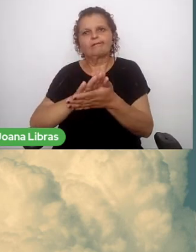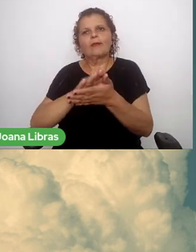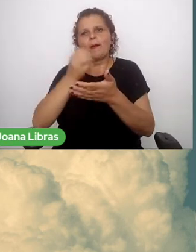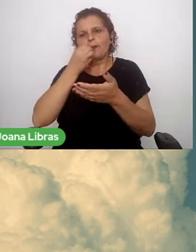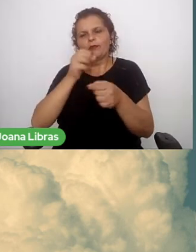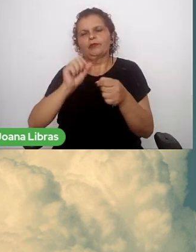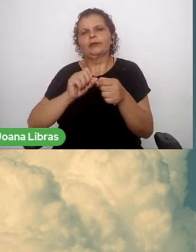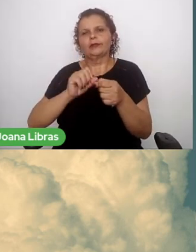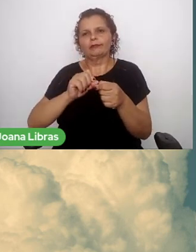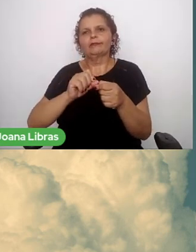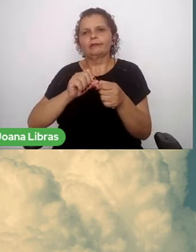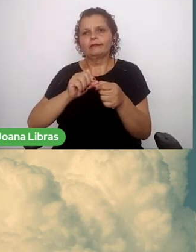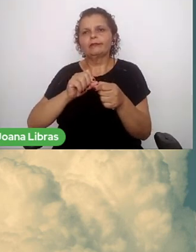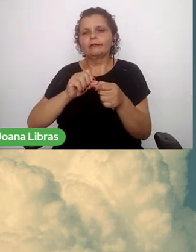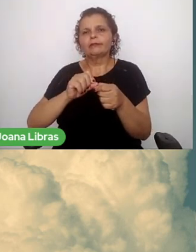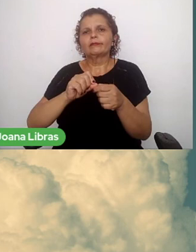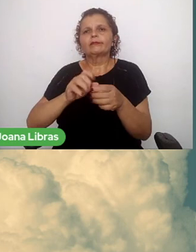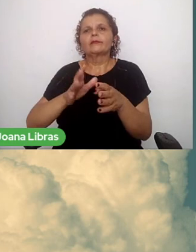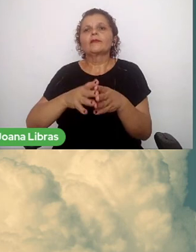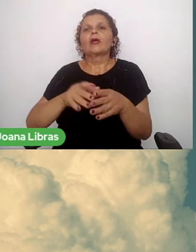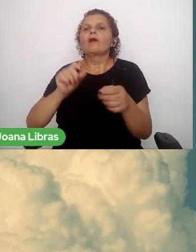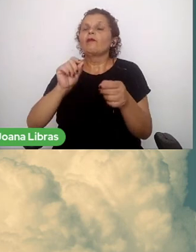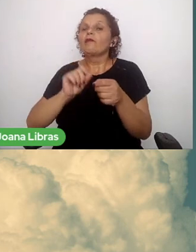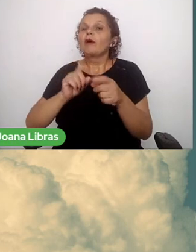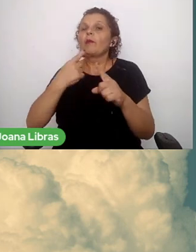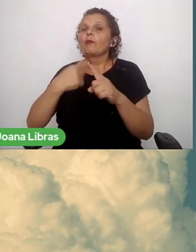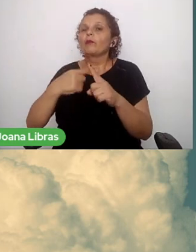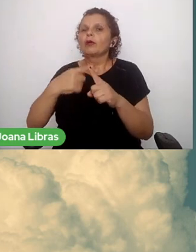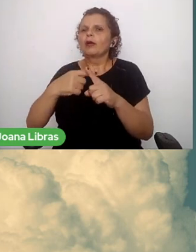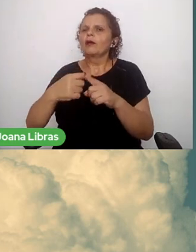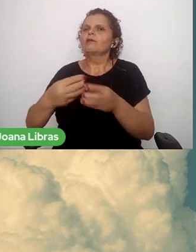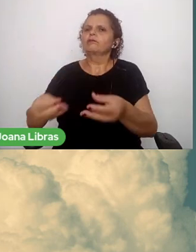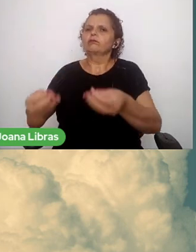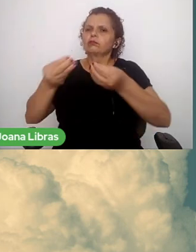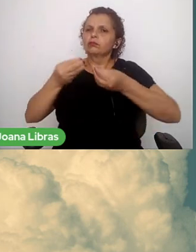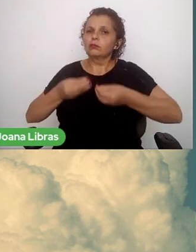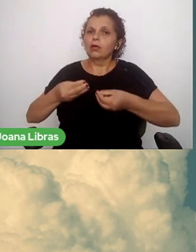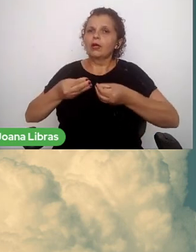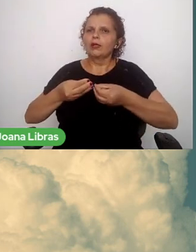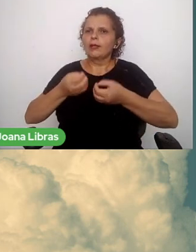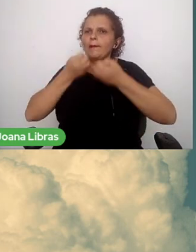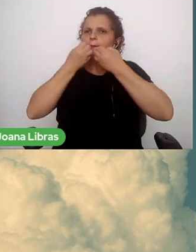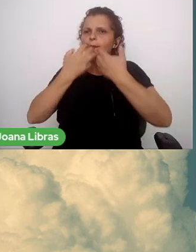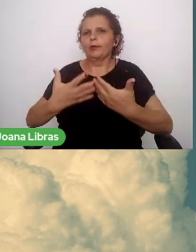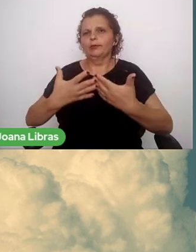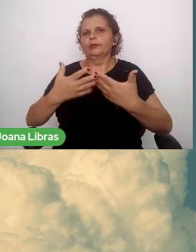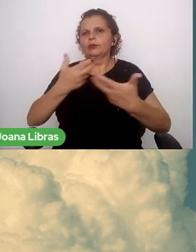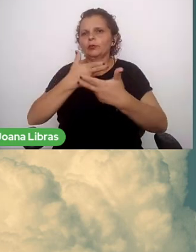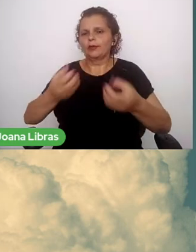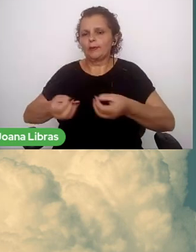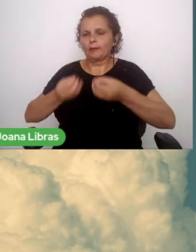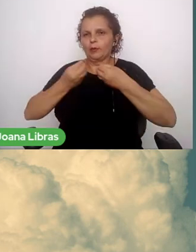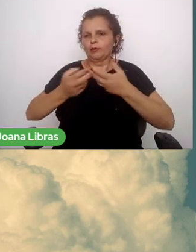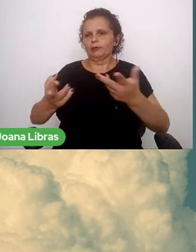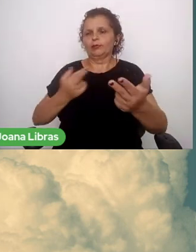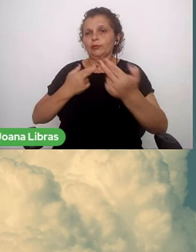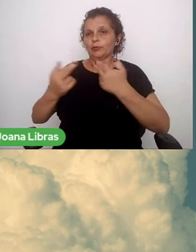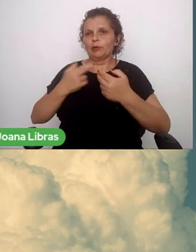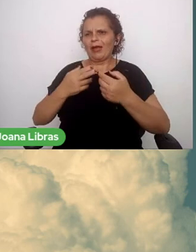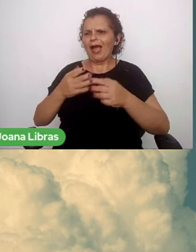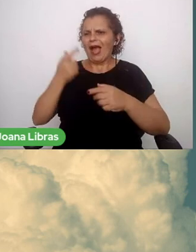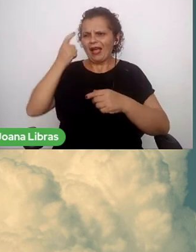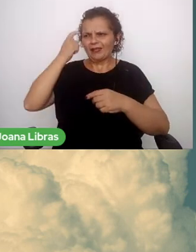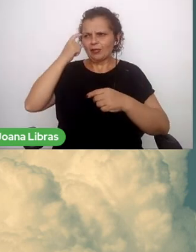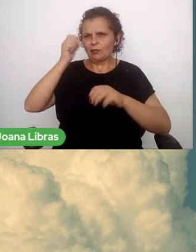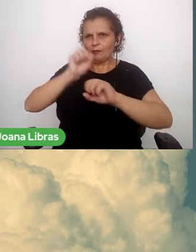tá? Faz porque ele vai trazer benefícios, tá? Por mais que esteja claro na sua cabeça, a